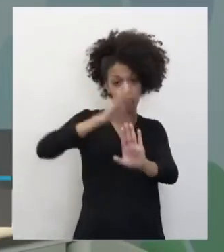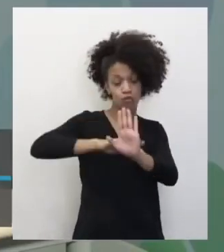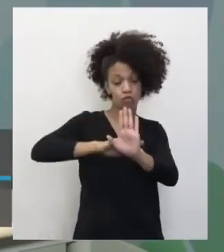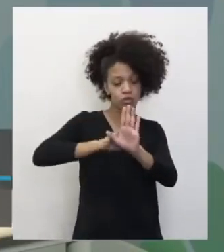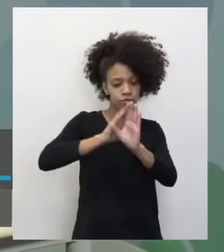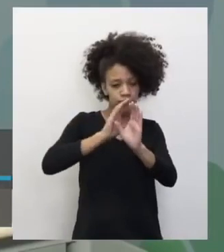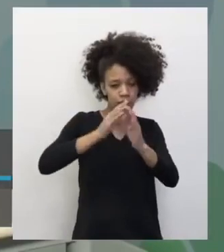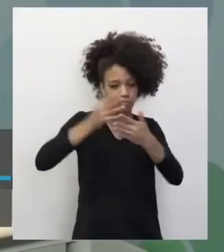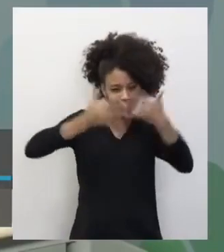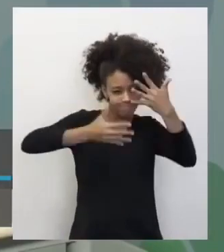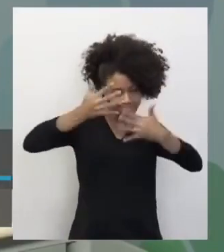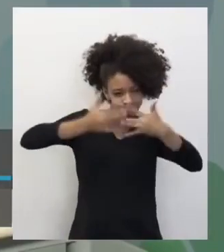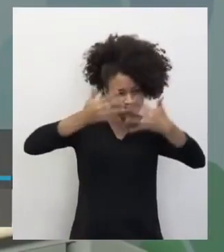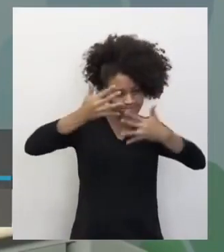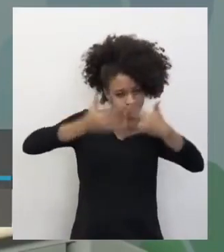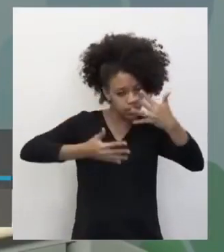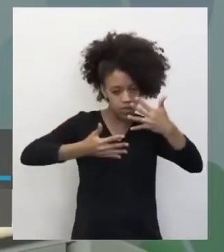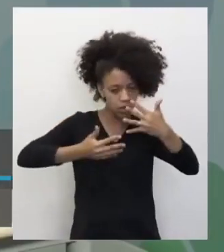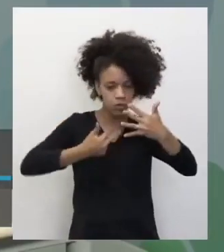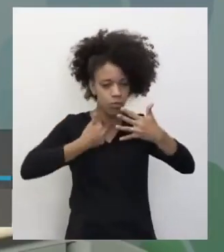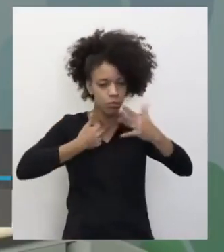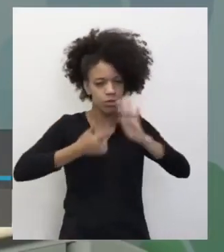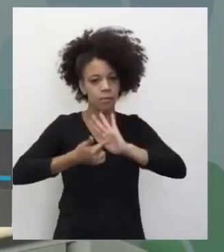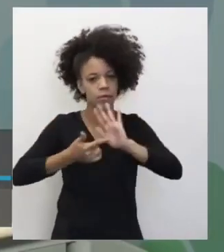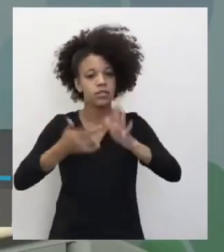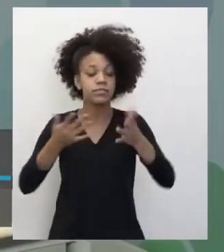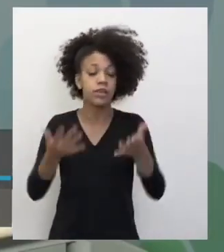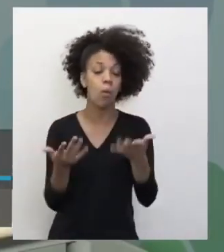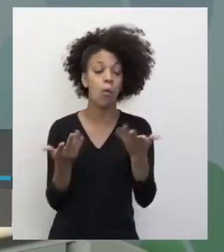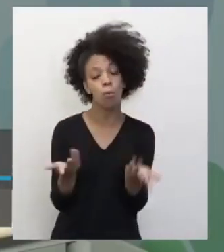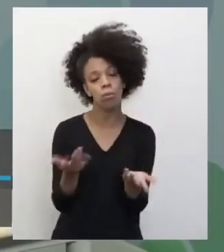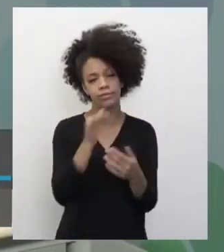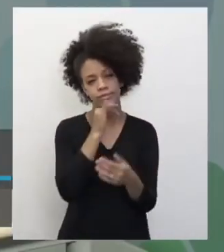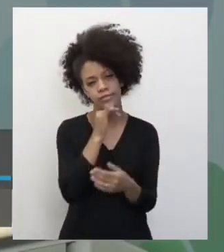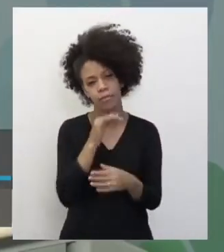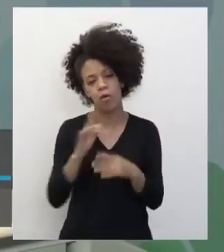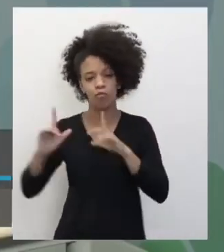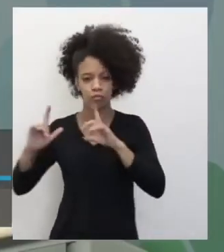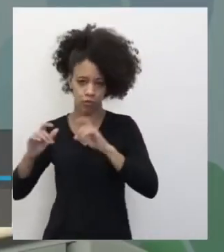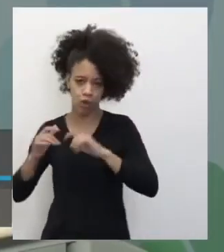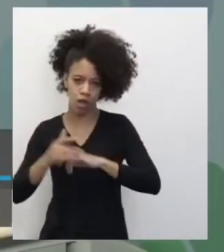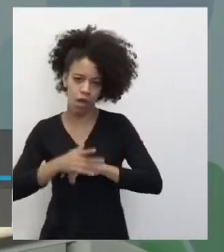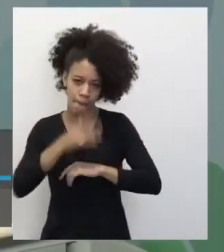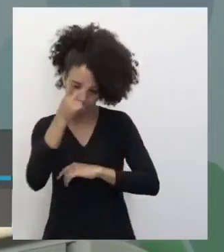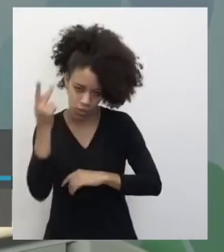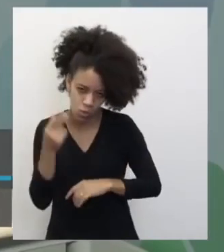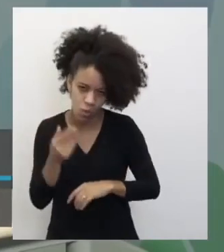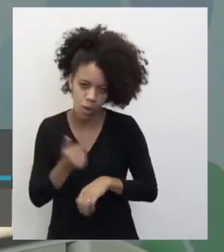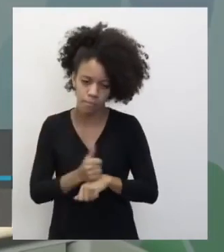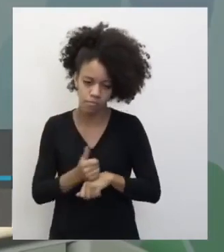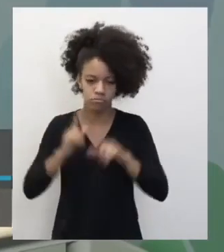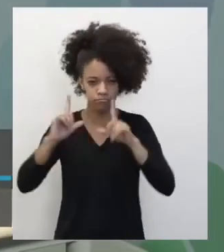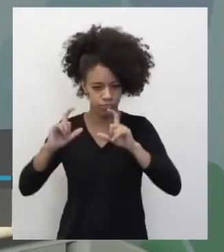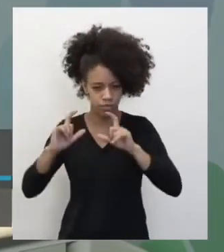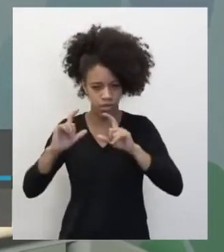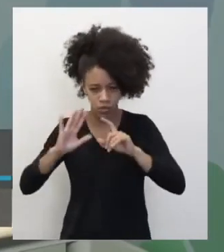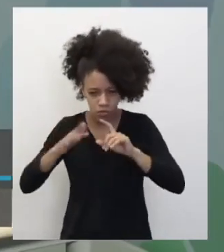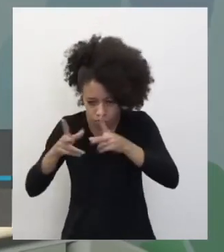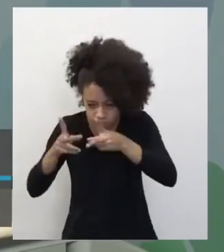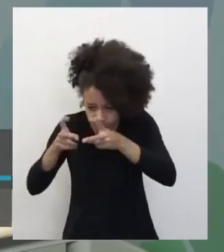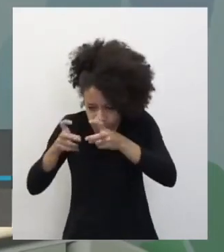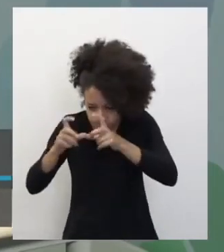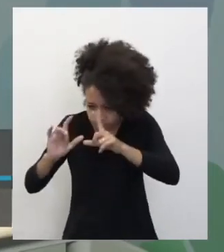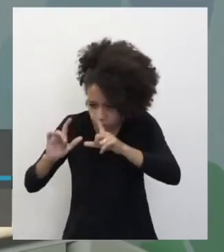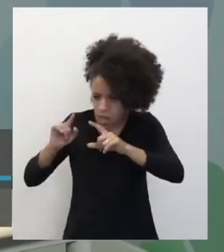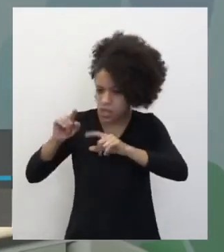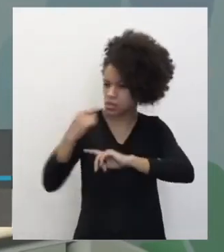que é para não aparecer. Que aí a hora que o fotógrafo está ali, ele já ele já percebe na hora, ele fala assim, pô,